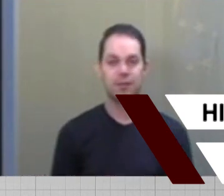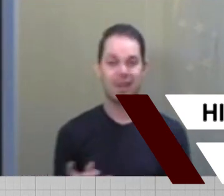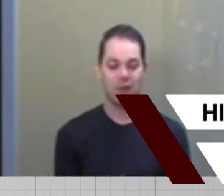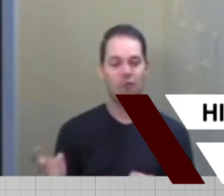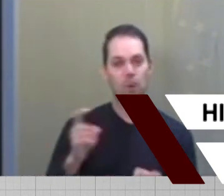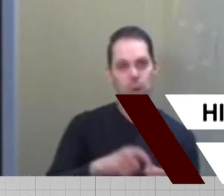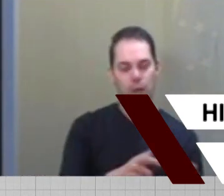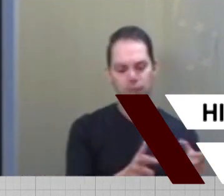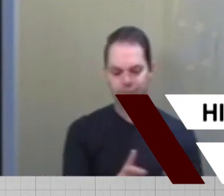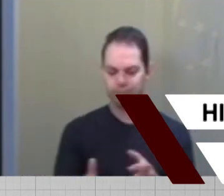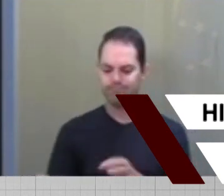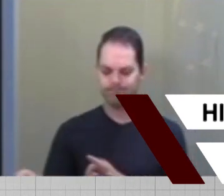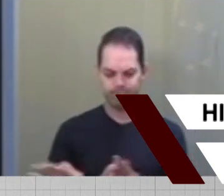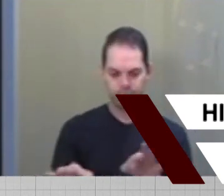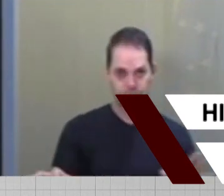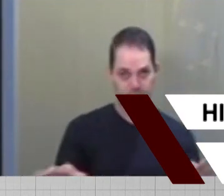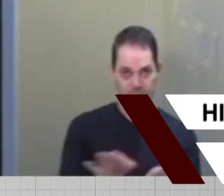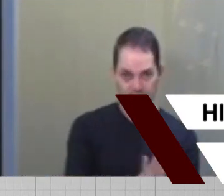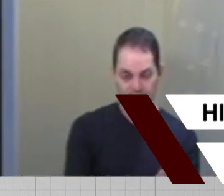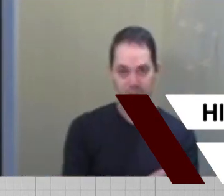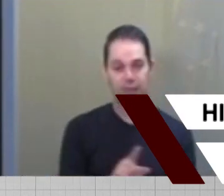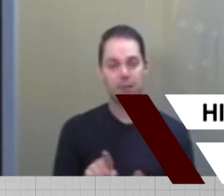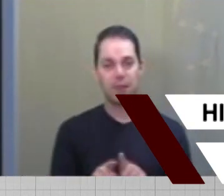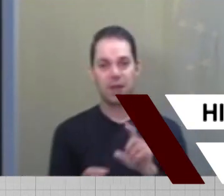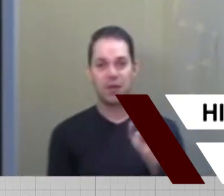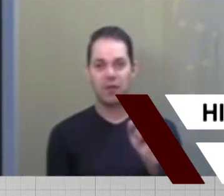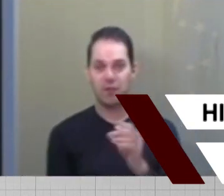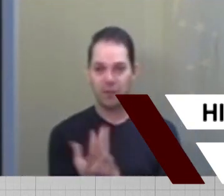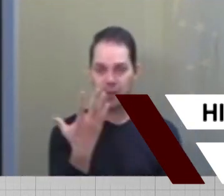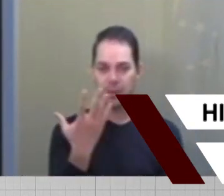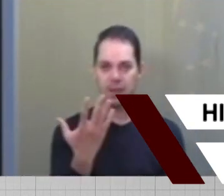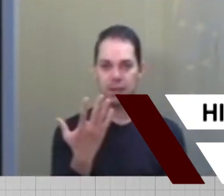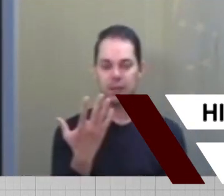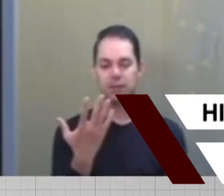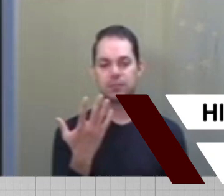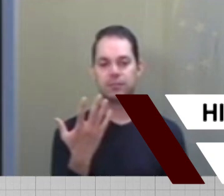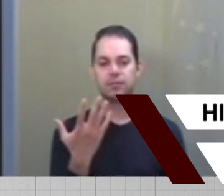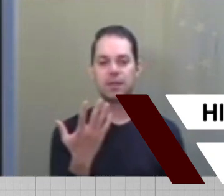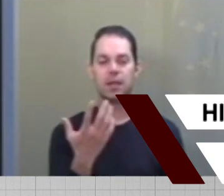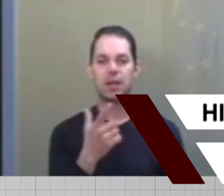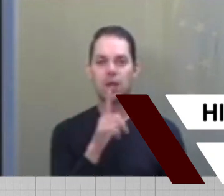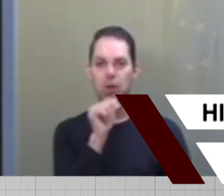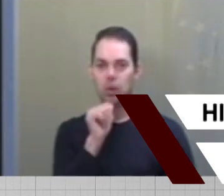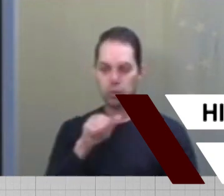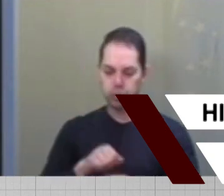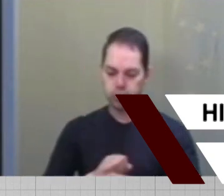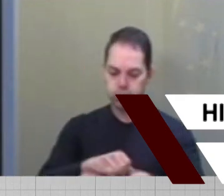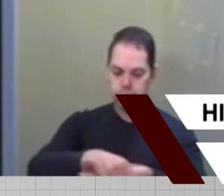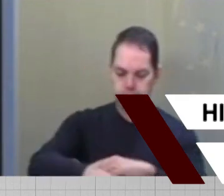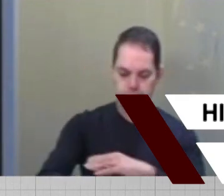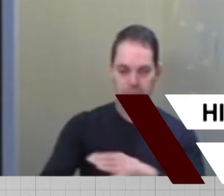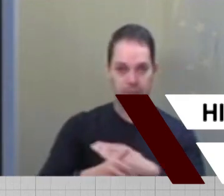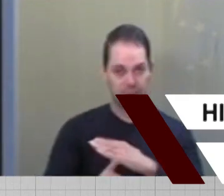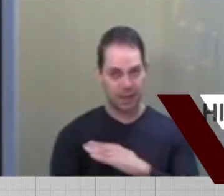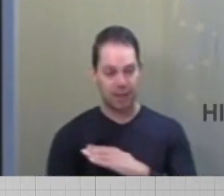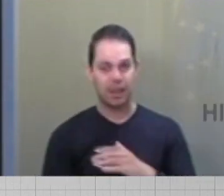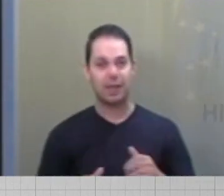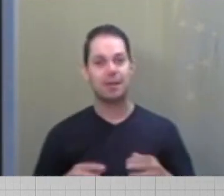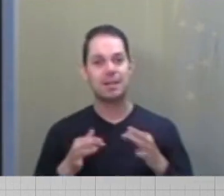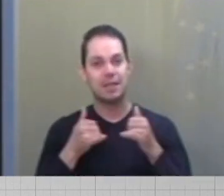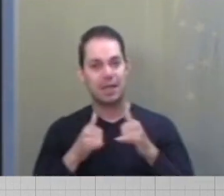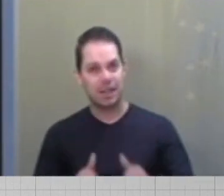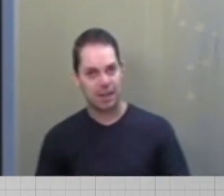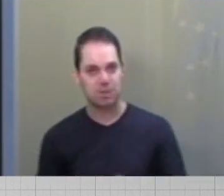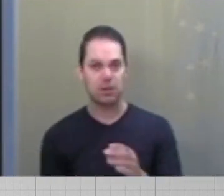das reclusas e possibilitar a fabricação de energia, a construção dessas hidrelétricas, que teremos então energia. E